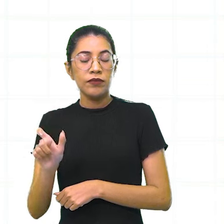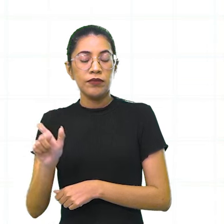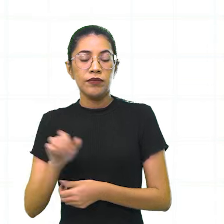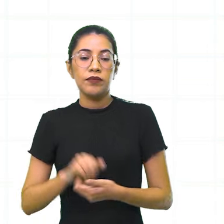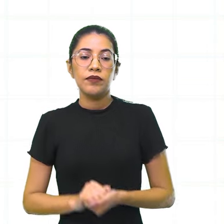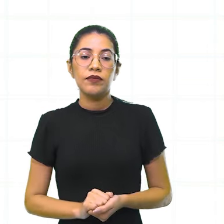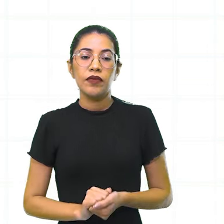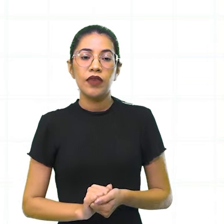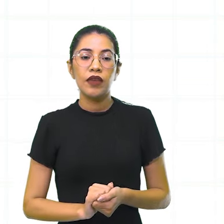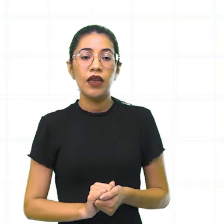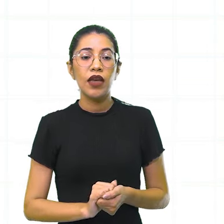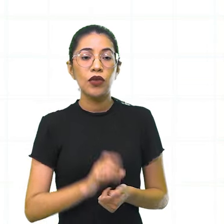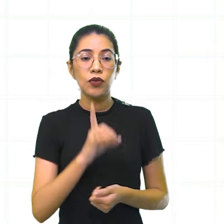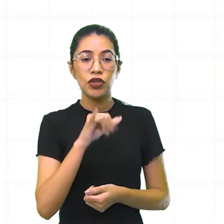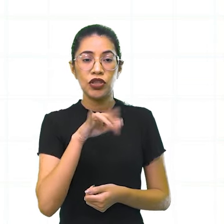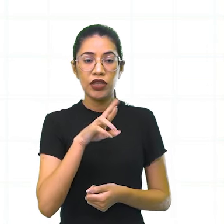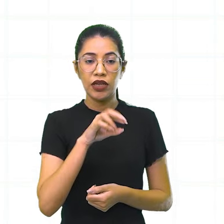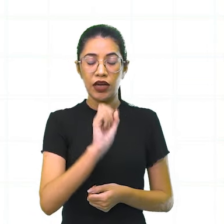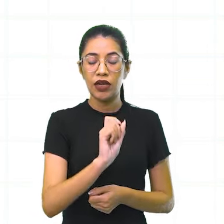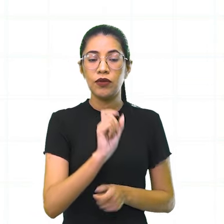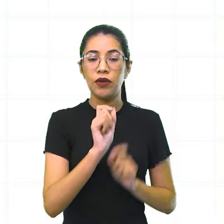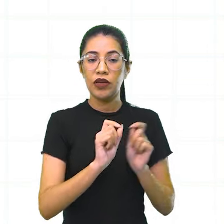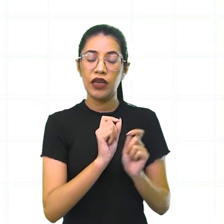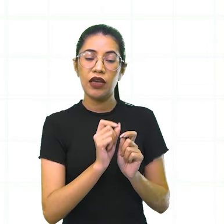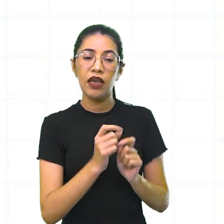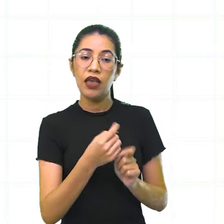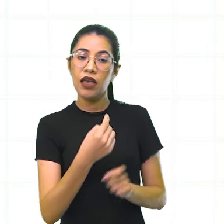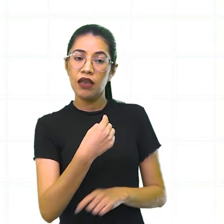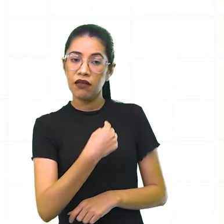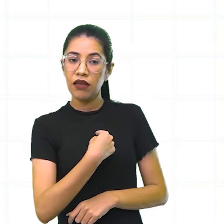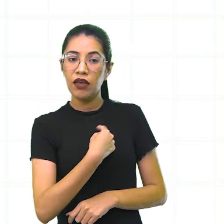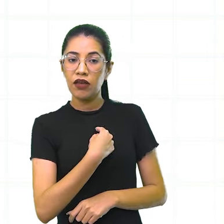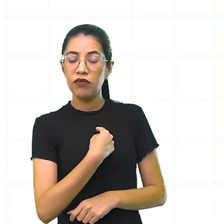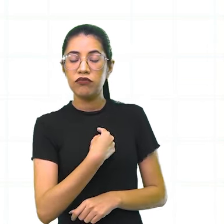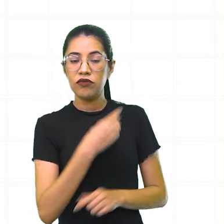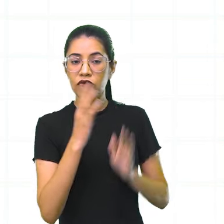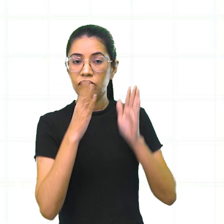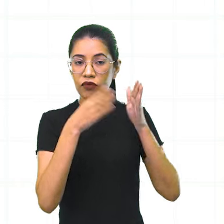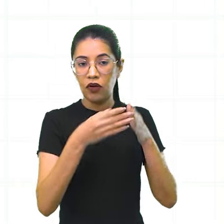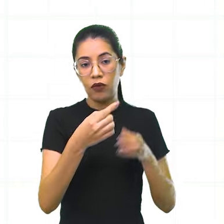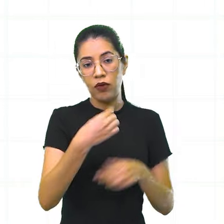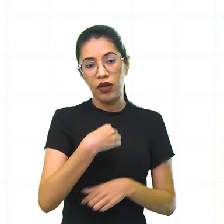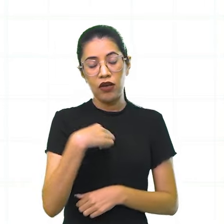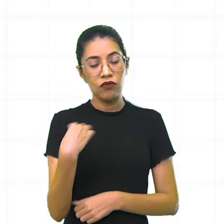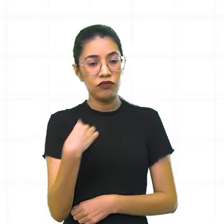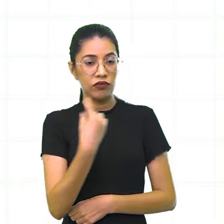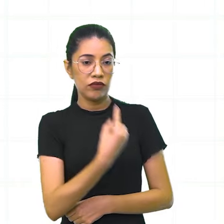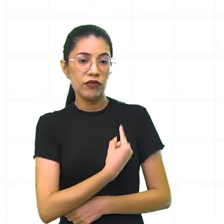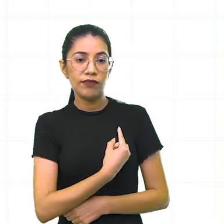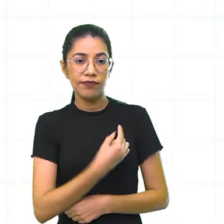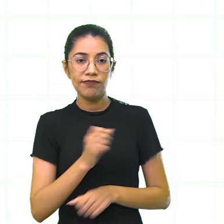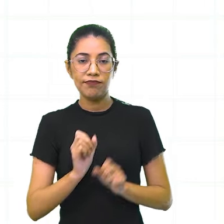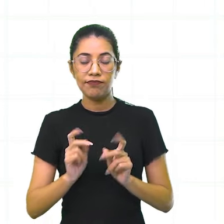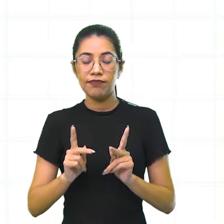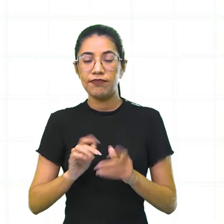indireto. E no discurso indireto, não. Direcionado aqui para mim, né? Para o eu, ou para o nós, tá